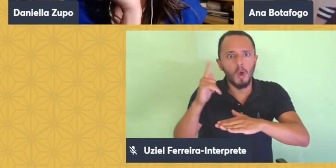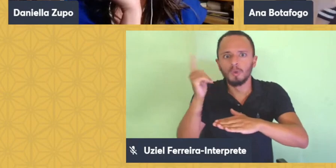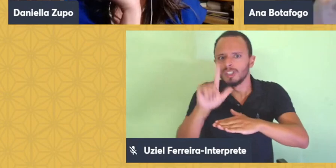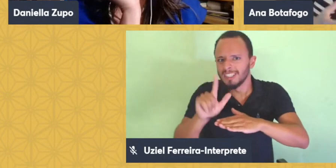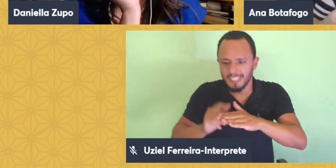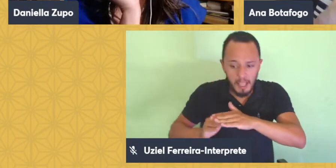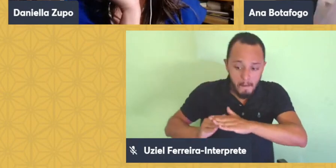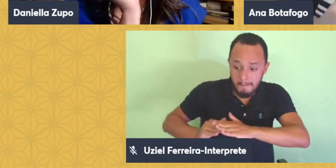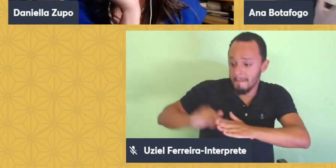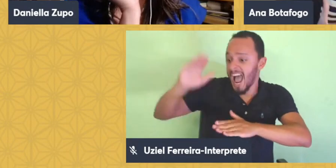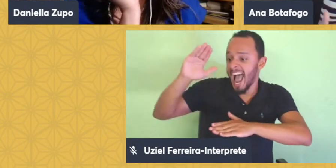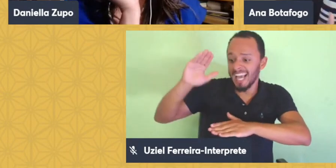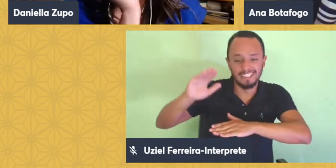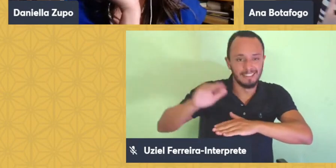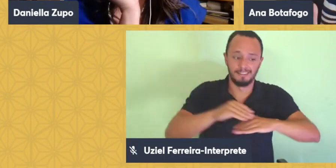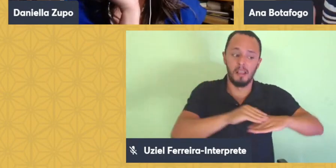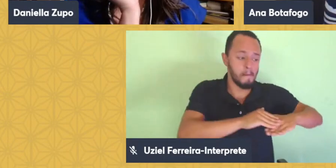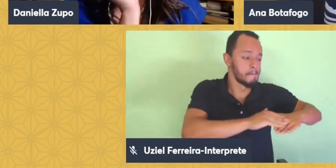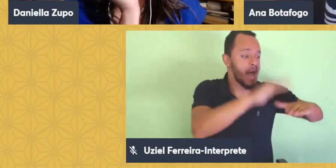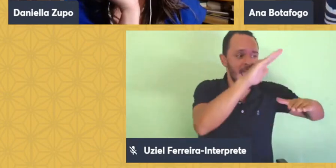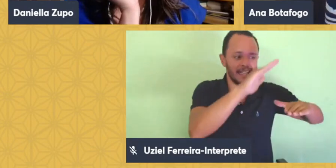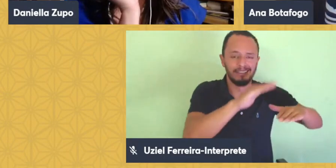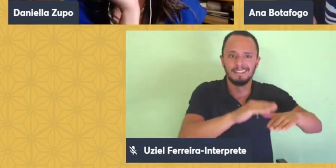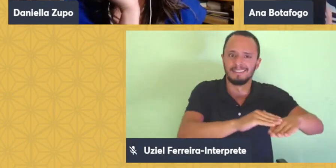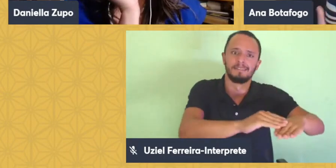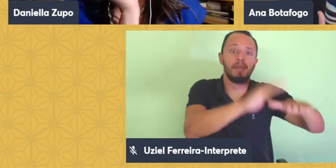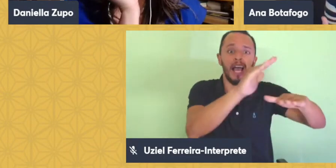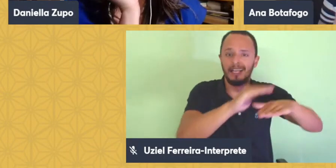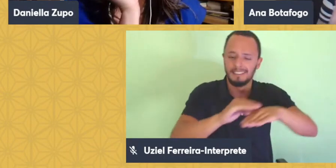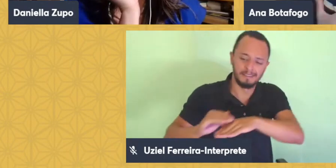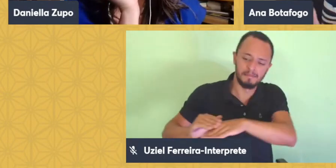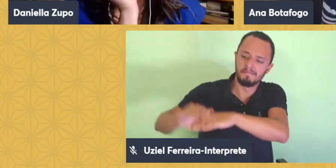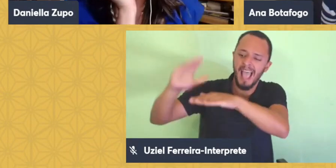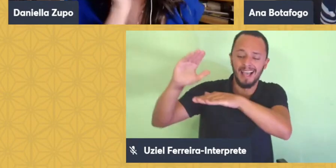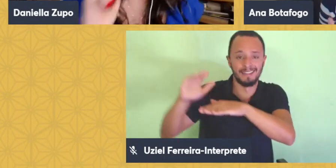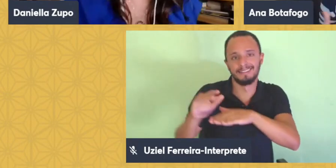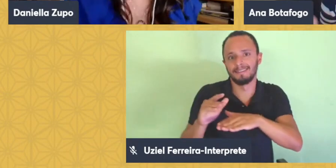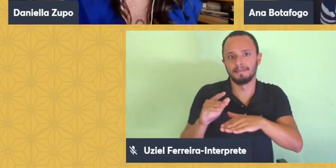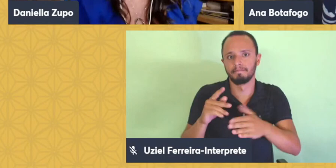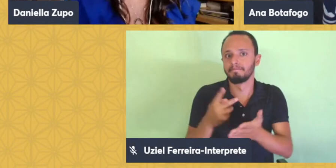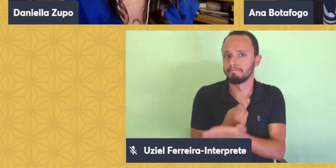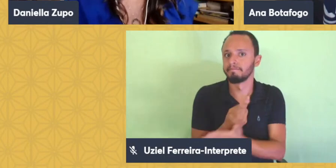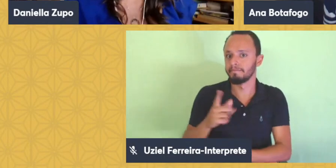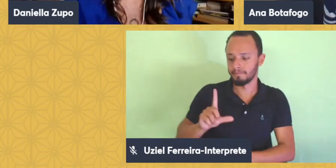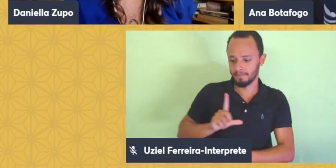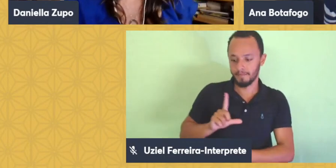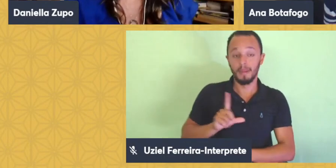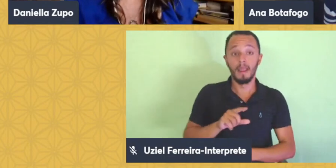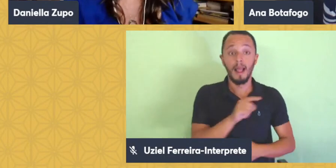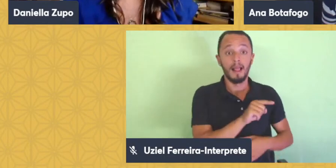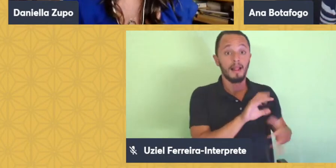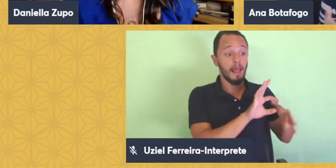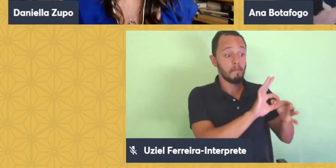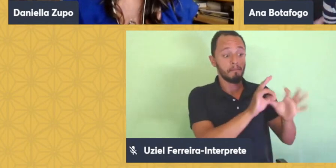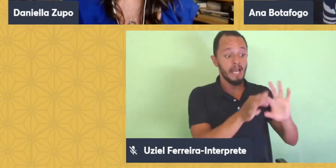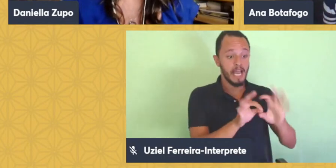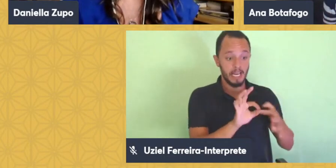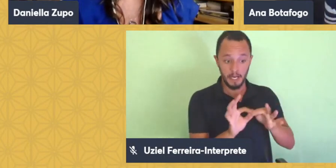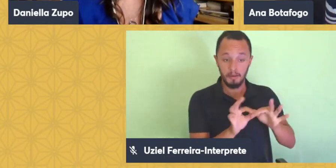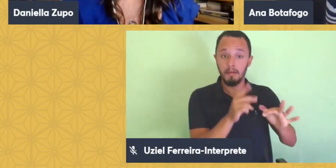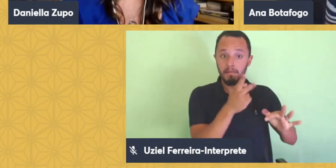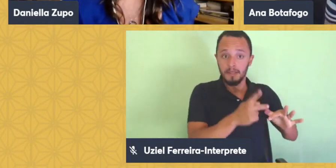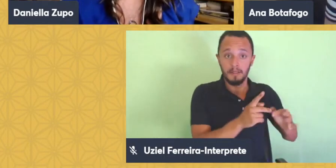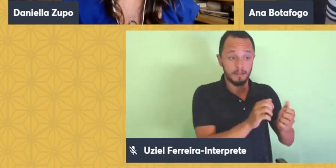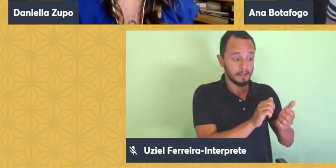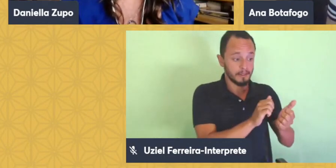são a gente está lidando com superações enormes mas a superação da paraolimpíada por exemplo dos